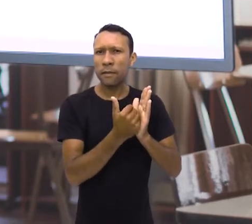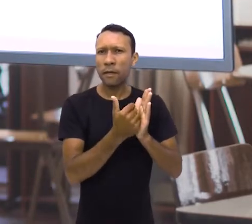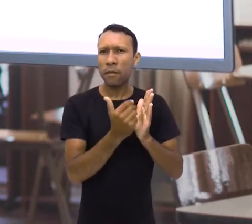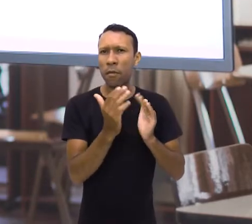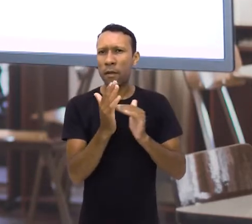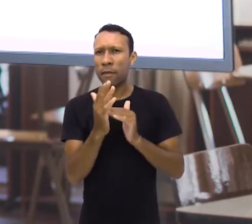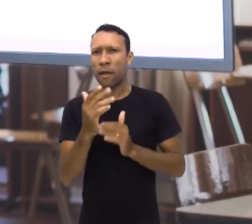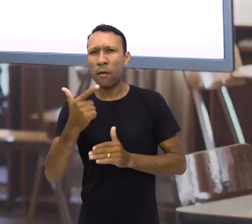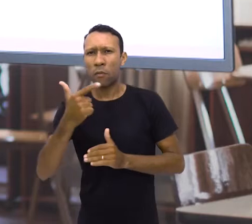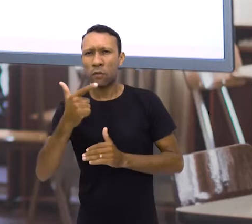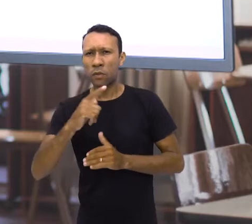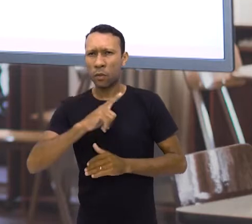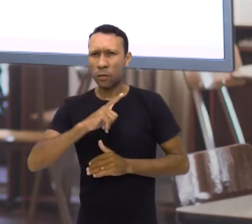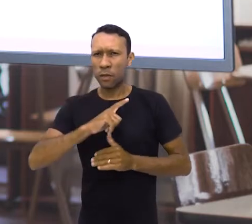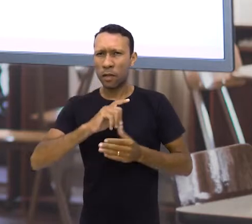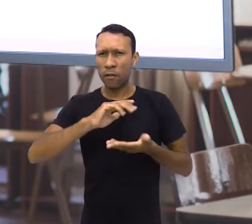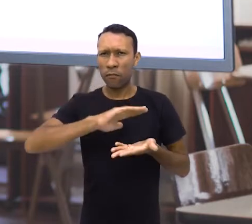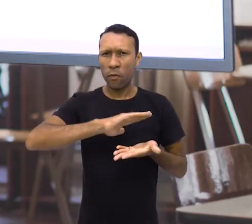imagem.